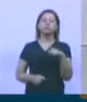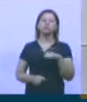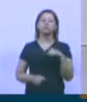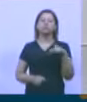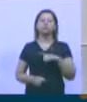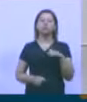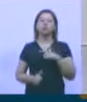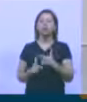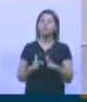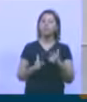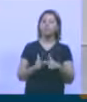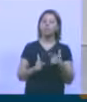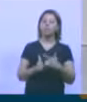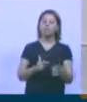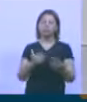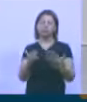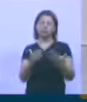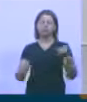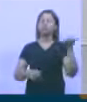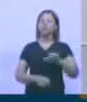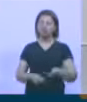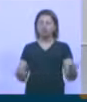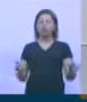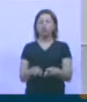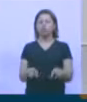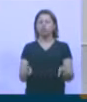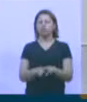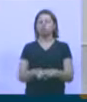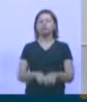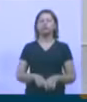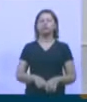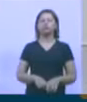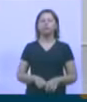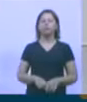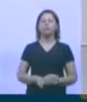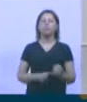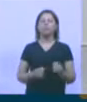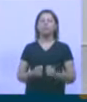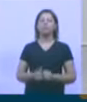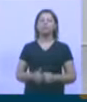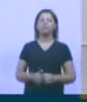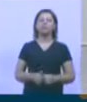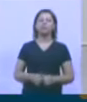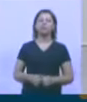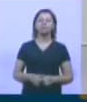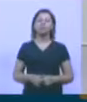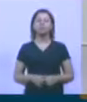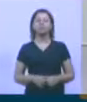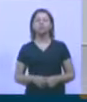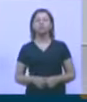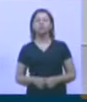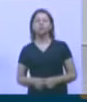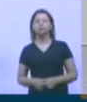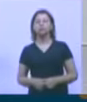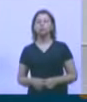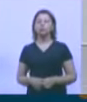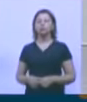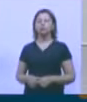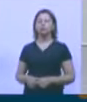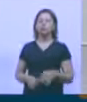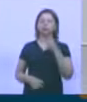efeitos colaterais muito ruins. There are no psychiatrists in poor countries in Africa or in Asia.